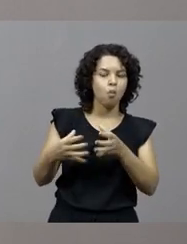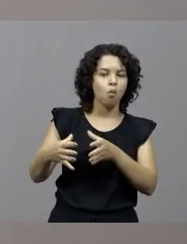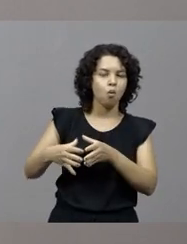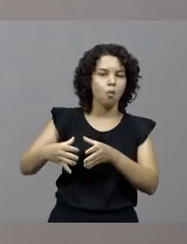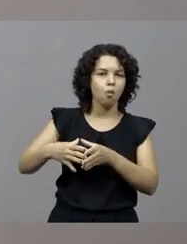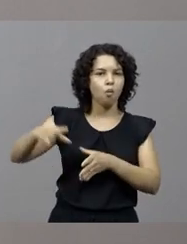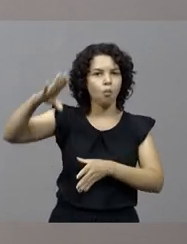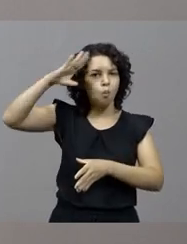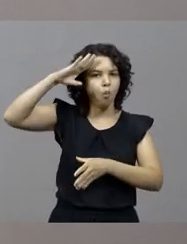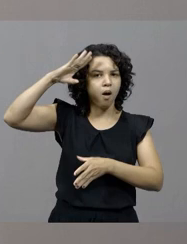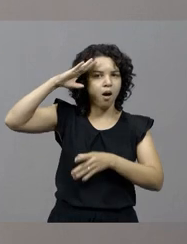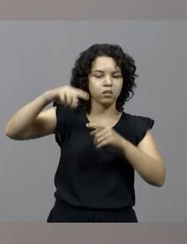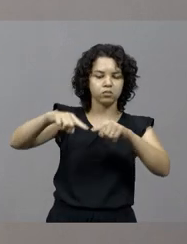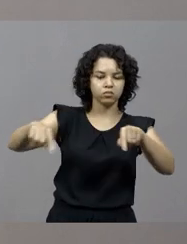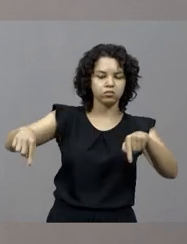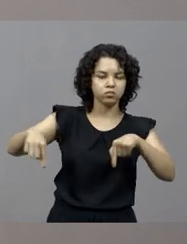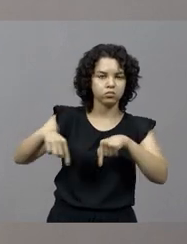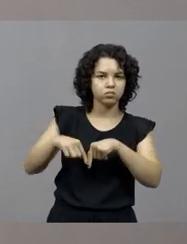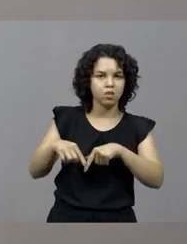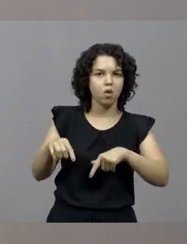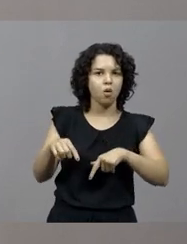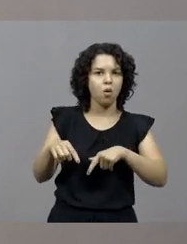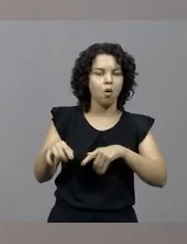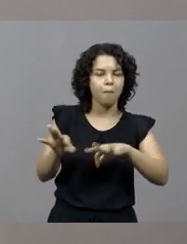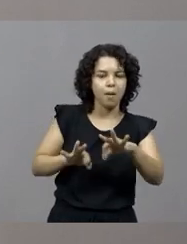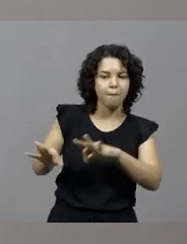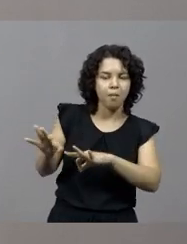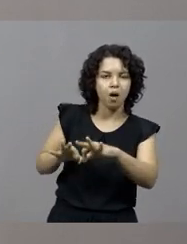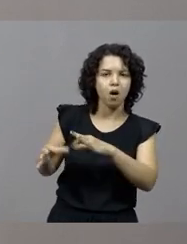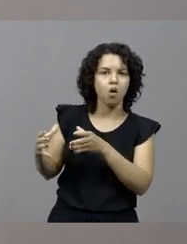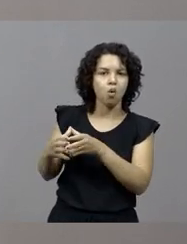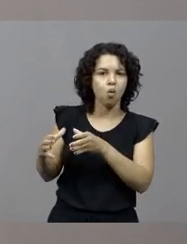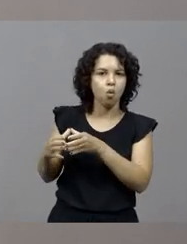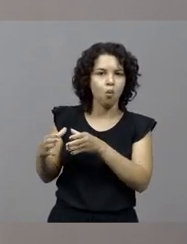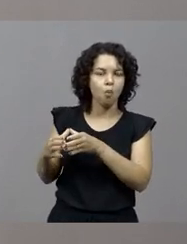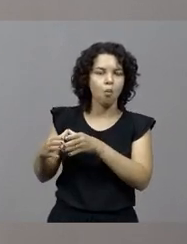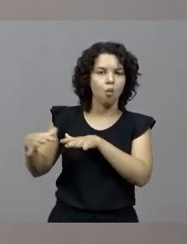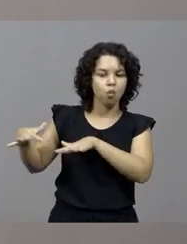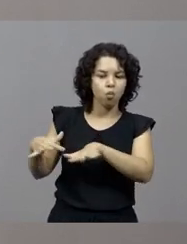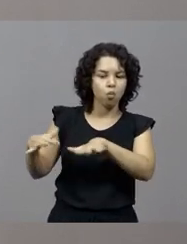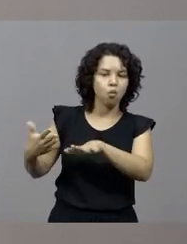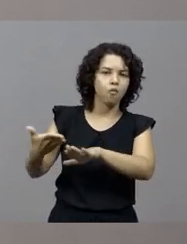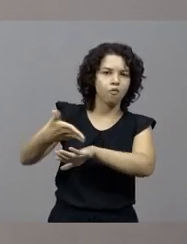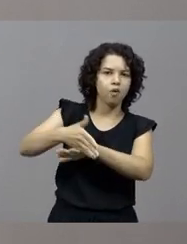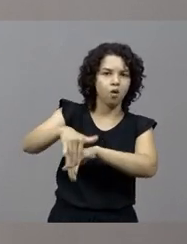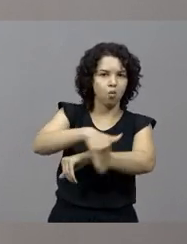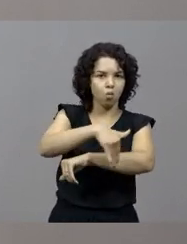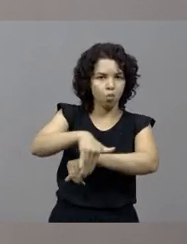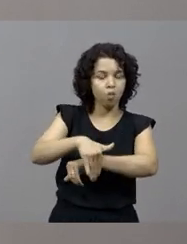Quando se prepara a patrulha para sair à rua, aquele colega faz falta.